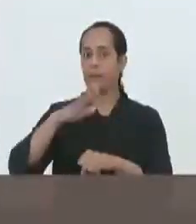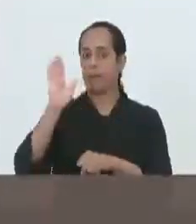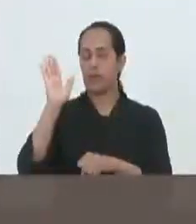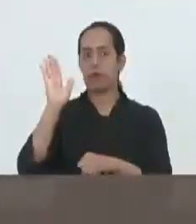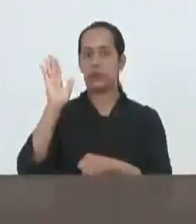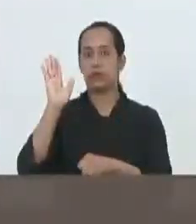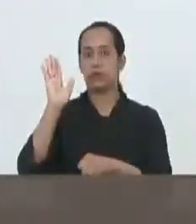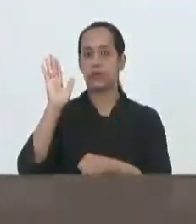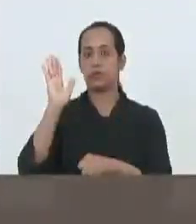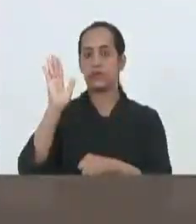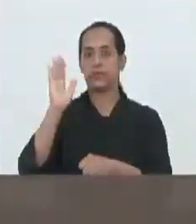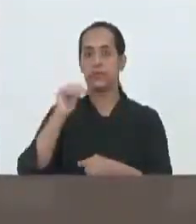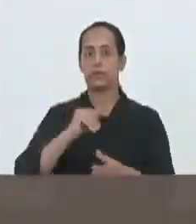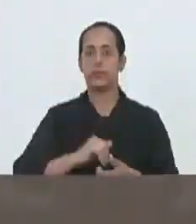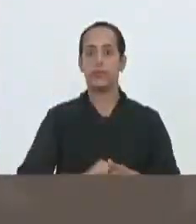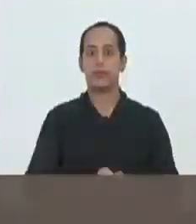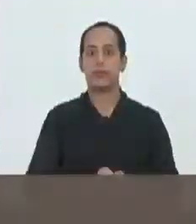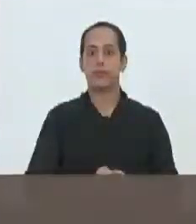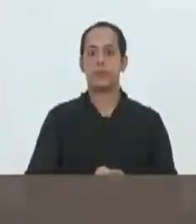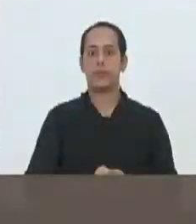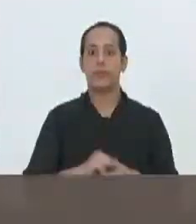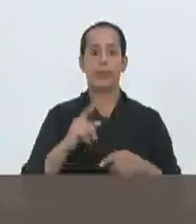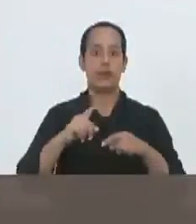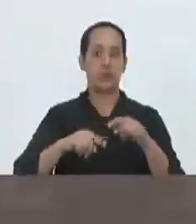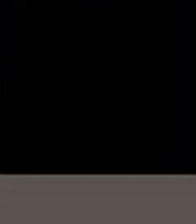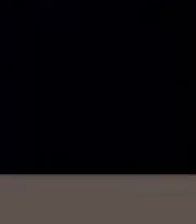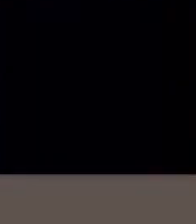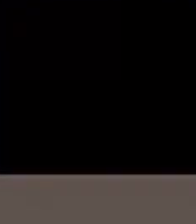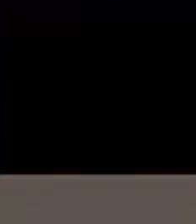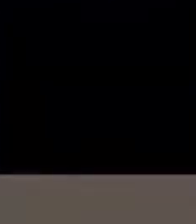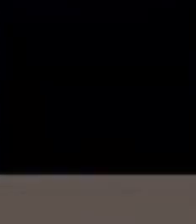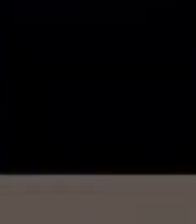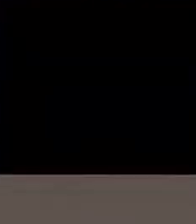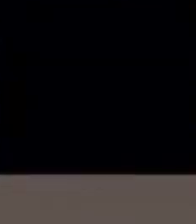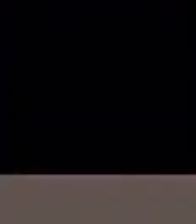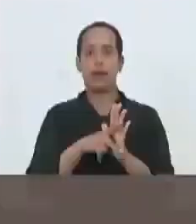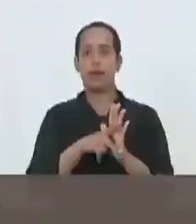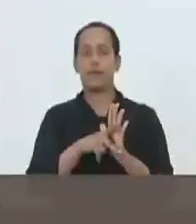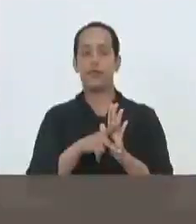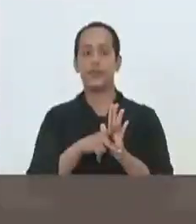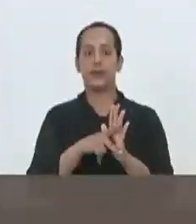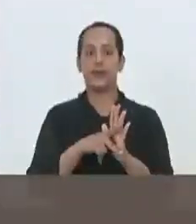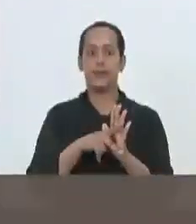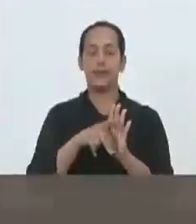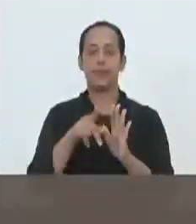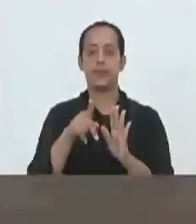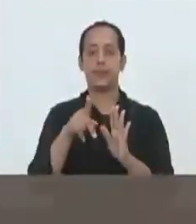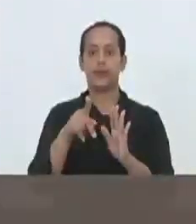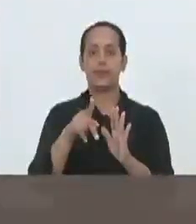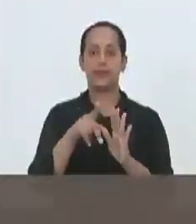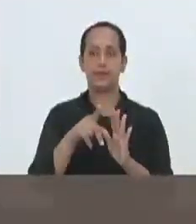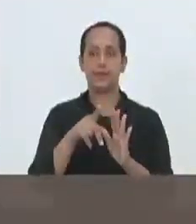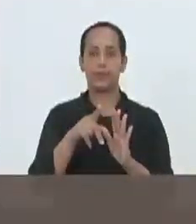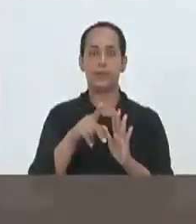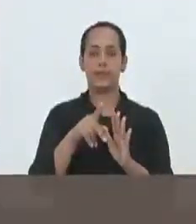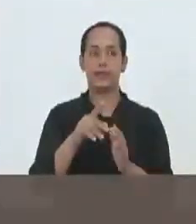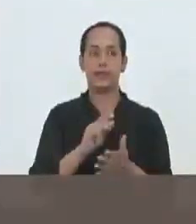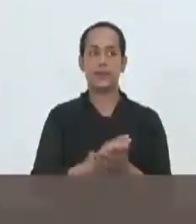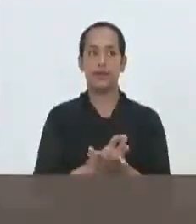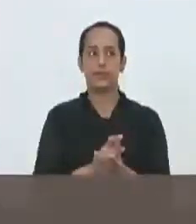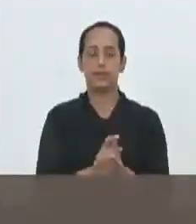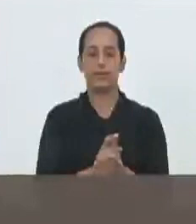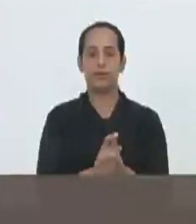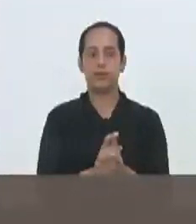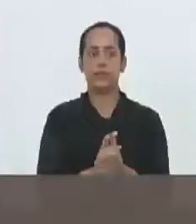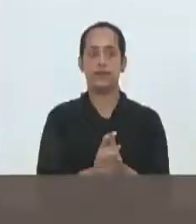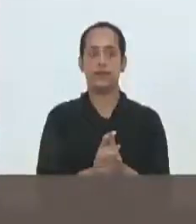próprios só recurso de fonte tesouro já é 24% maior do que todo o exercício anterior